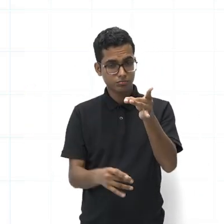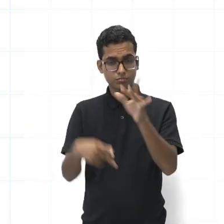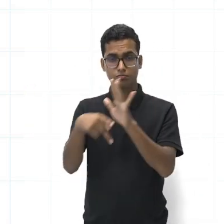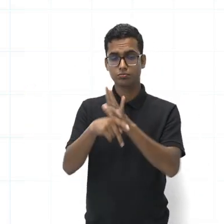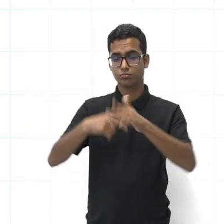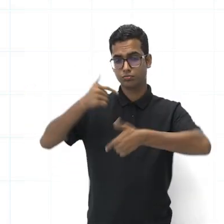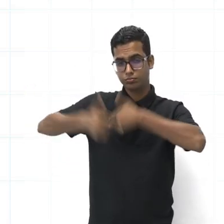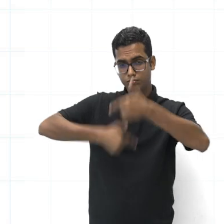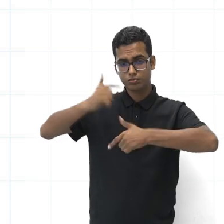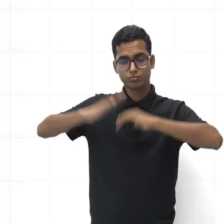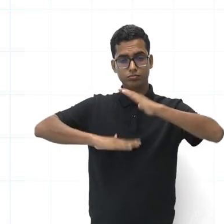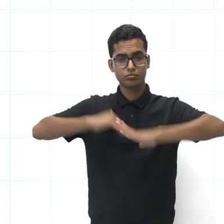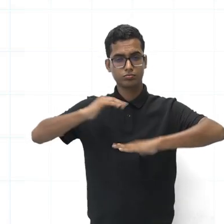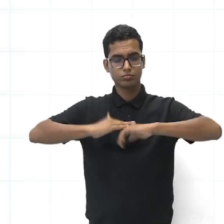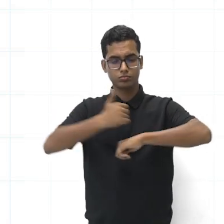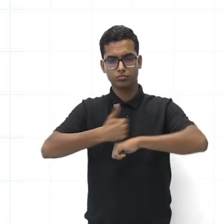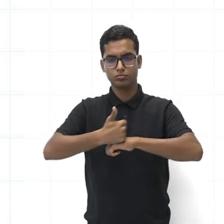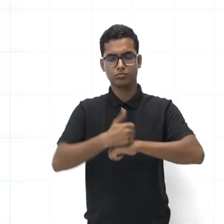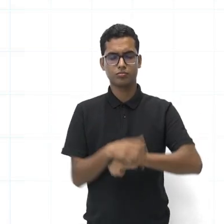de profissão.